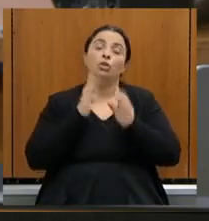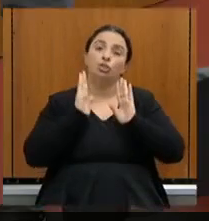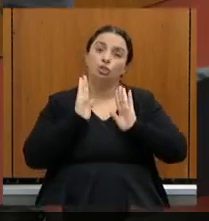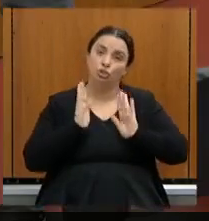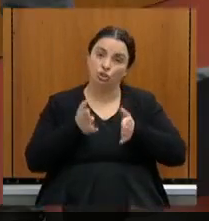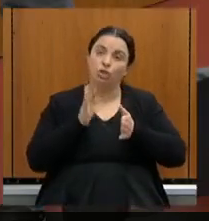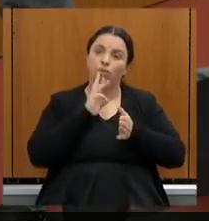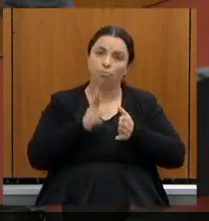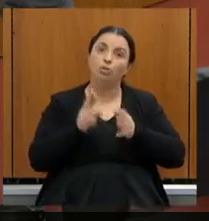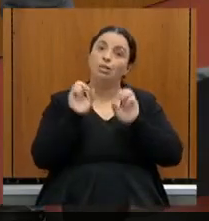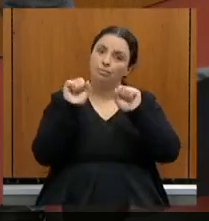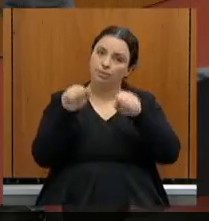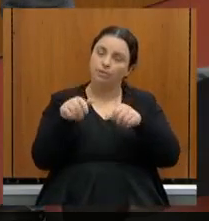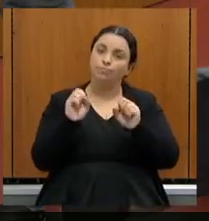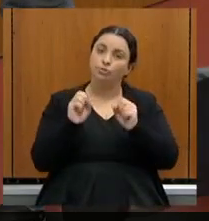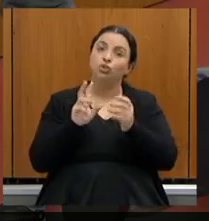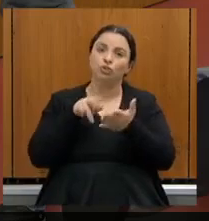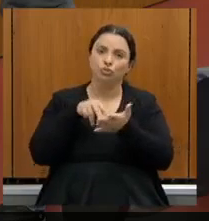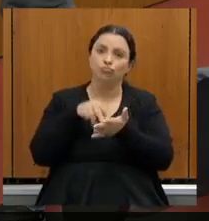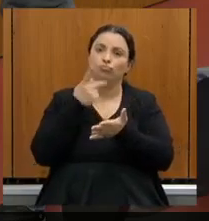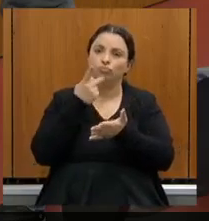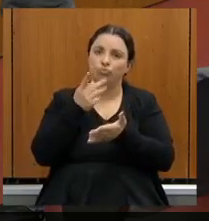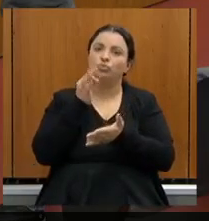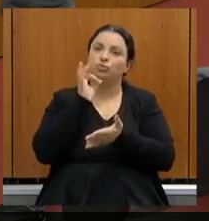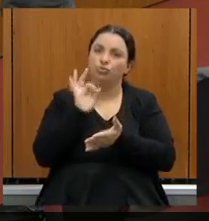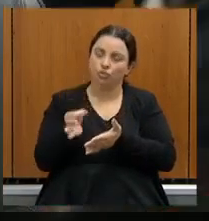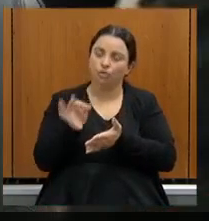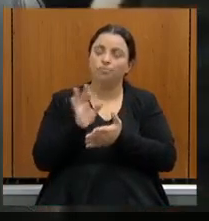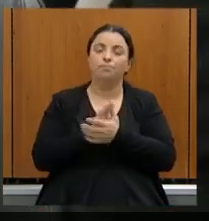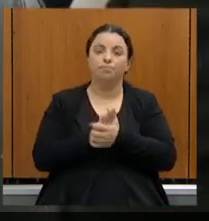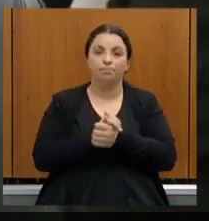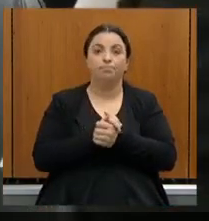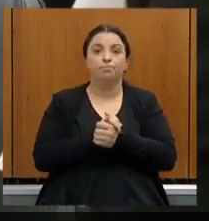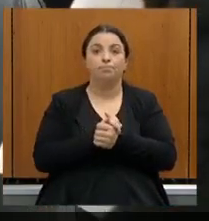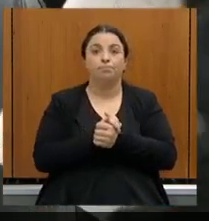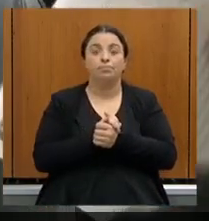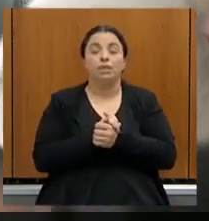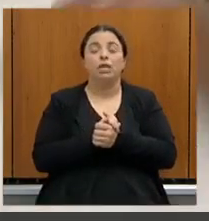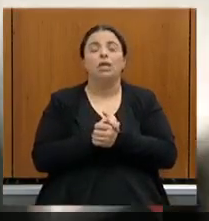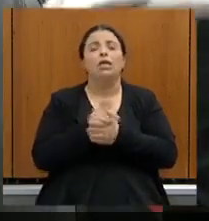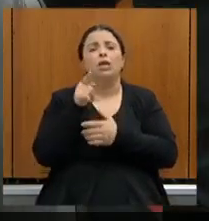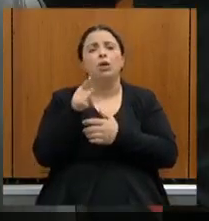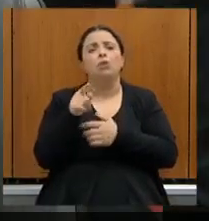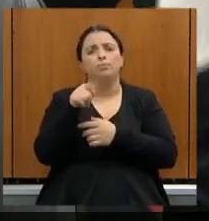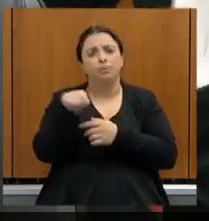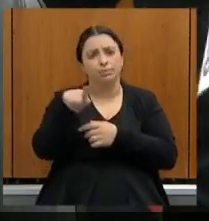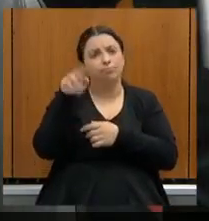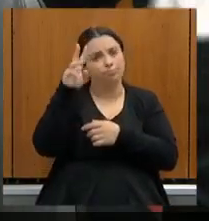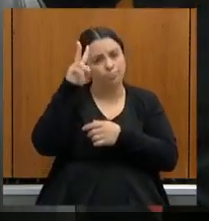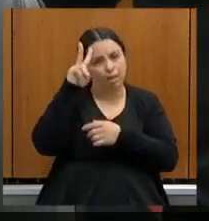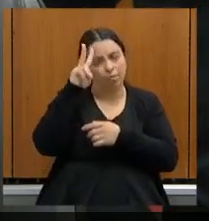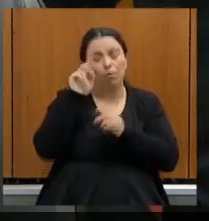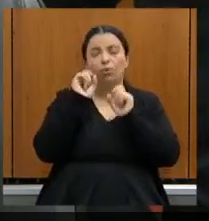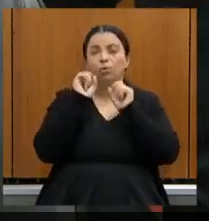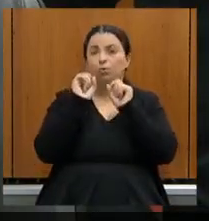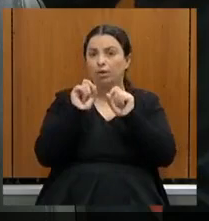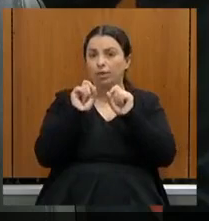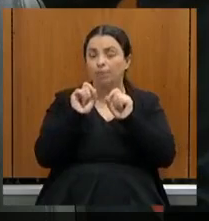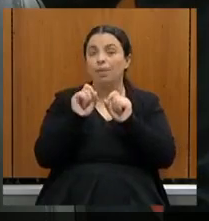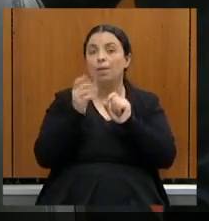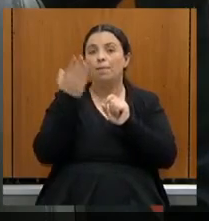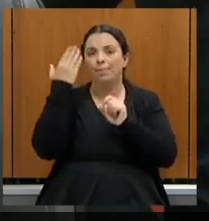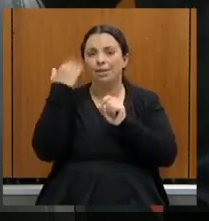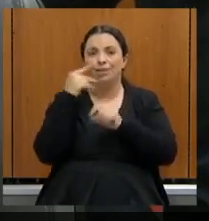posicionamos. Eu quero lembrar que quando eu estava na presidência do Conselho de